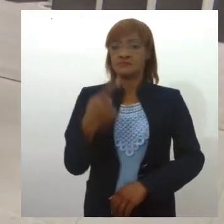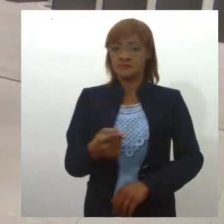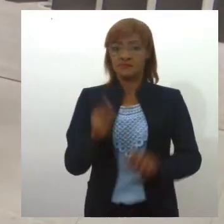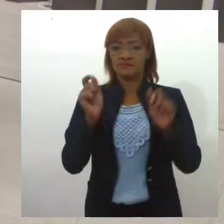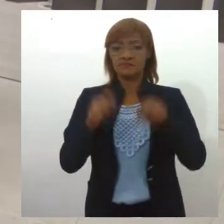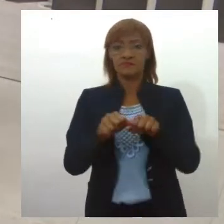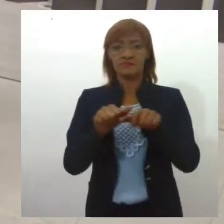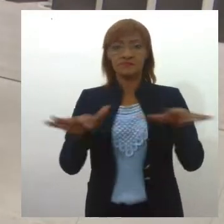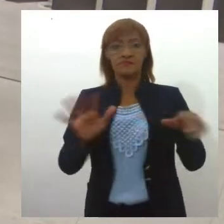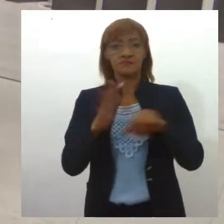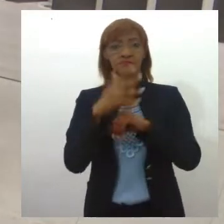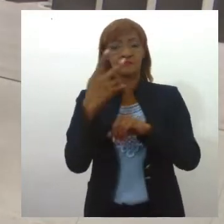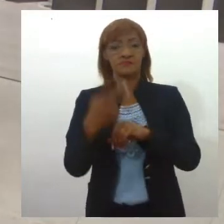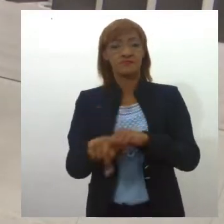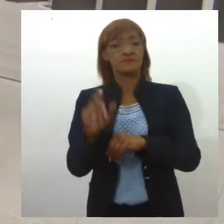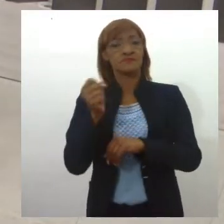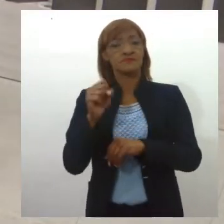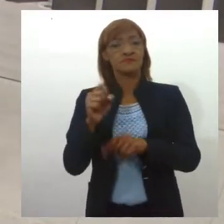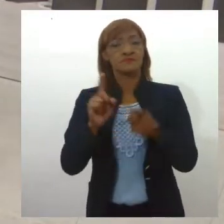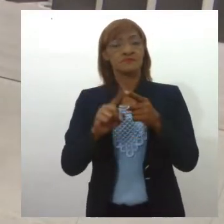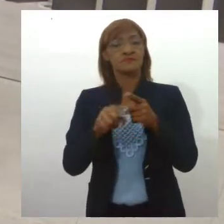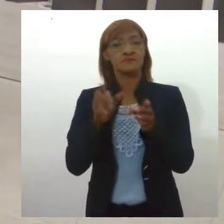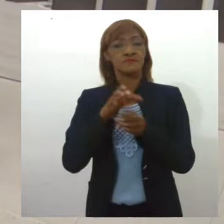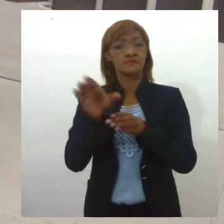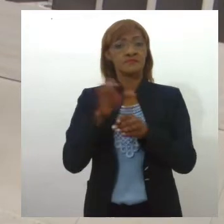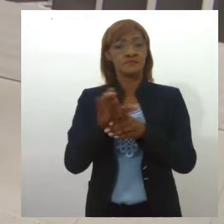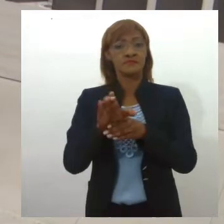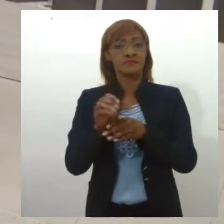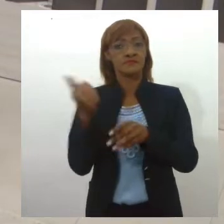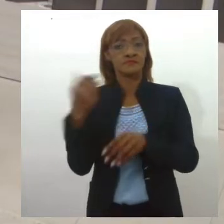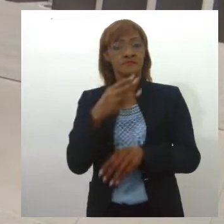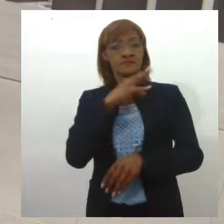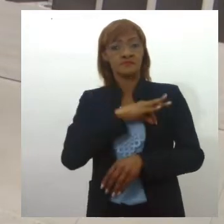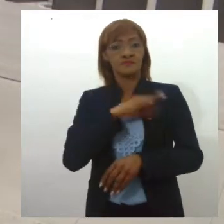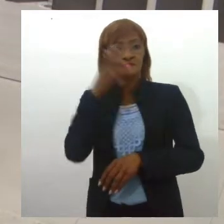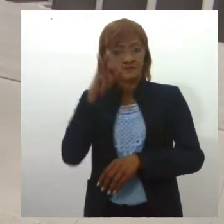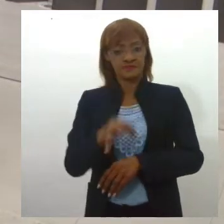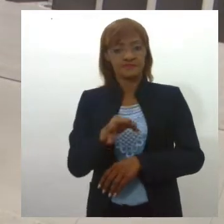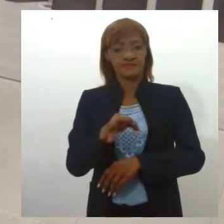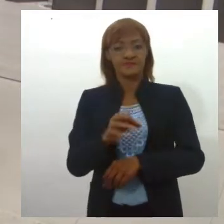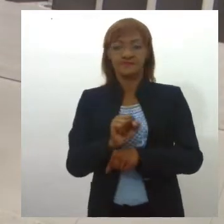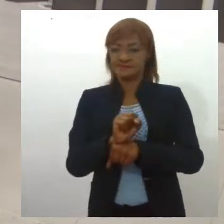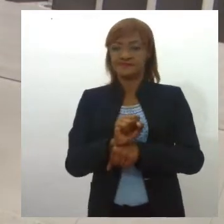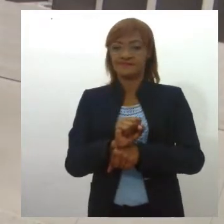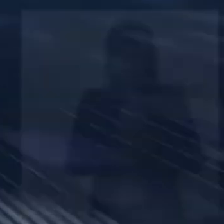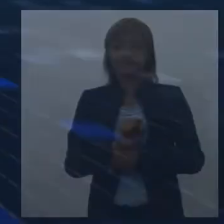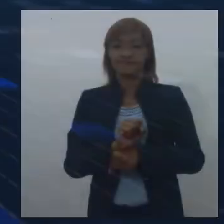números da pandemia em Sergipe e as dicas para usar o 13º de forma consciente. Já, já.